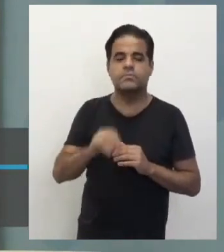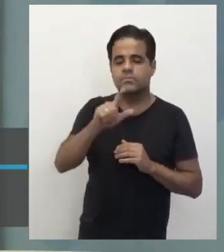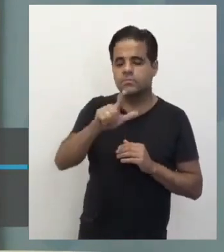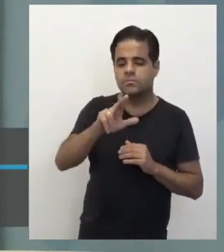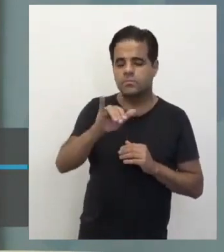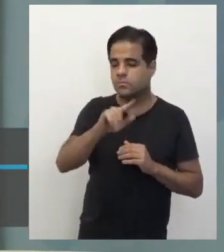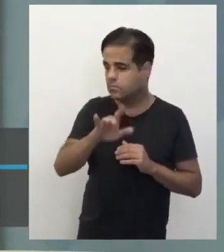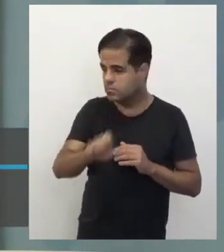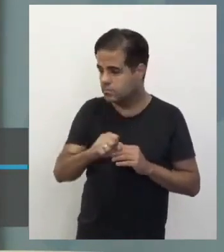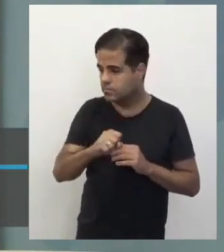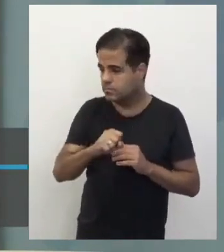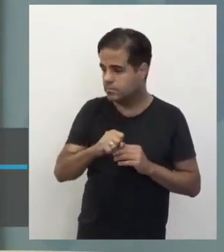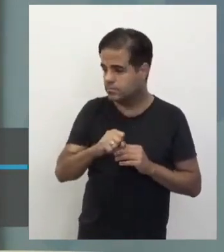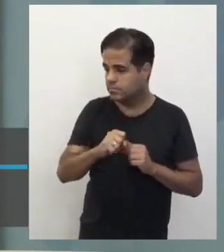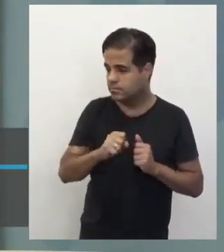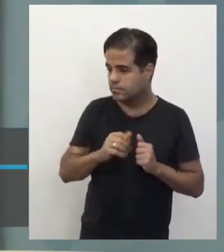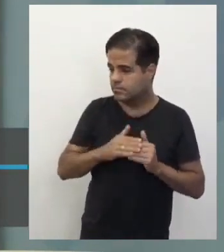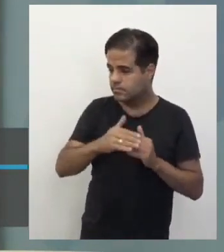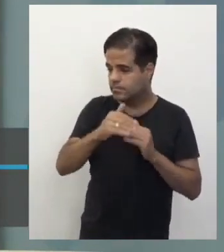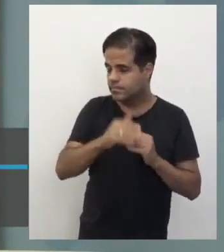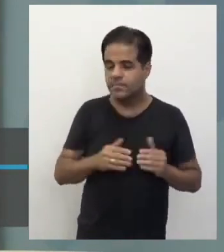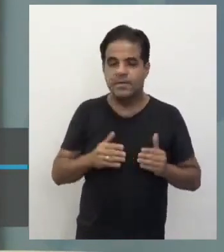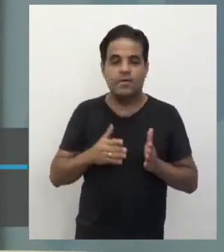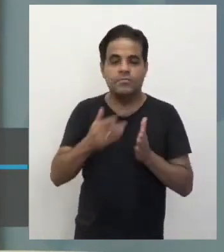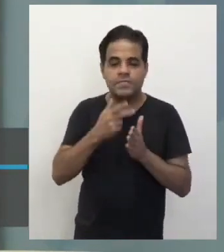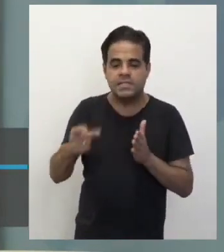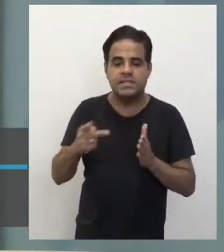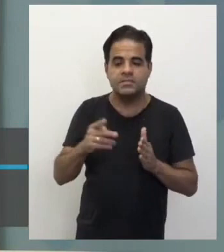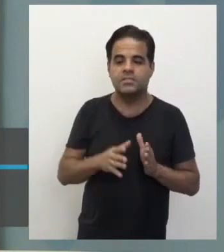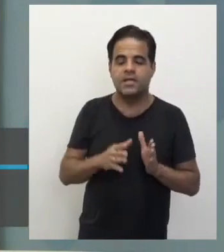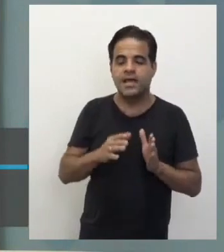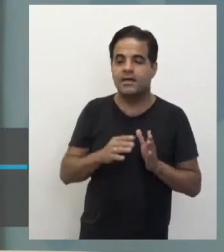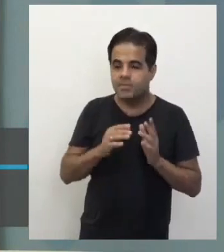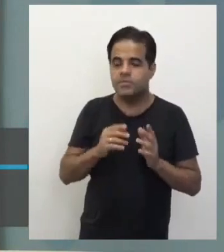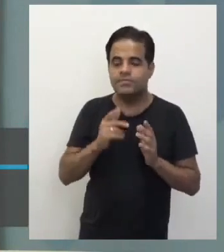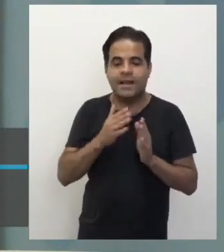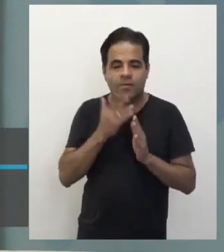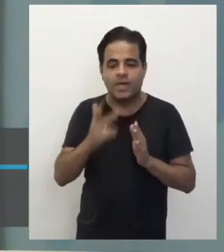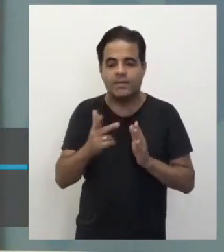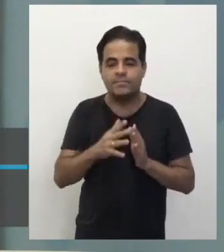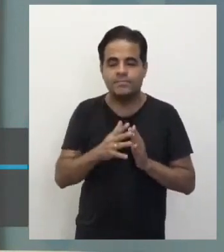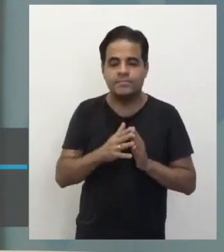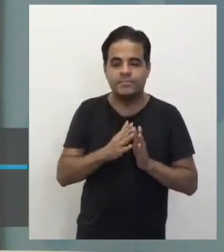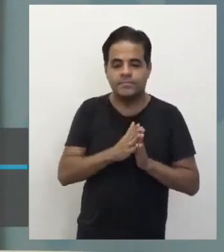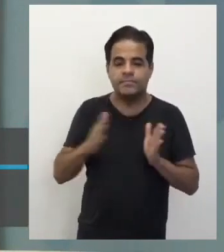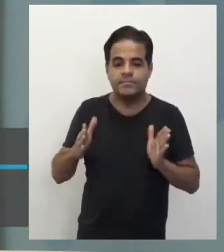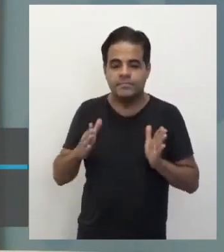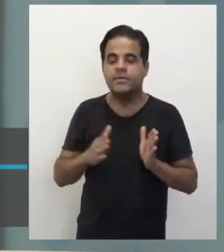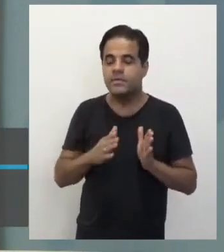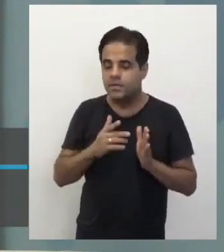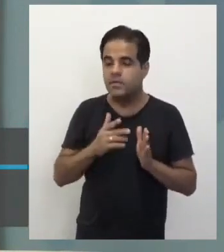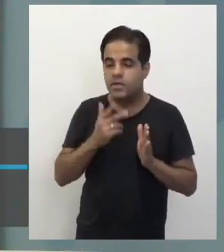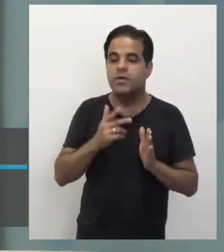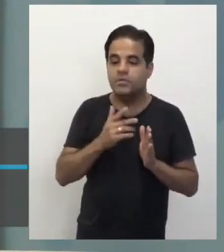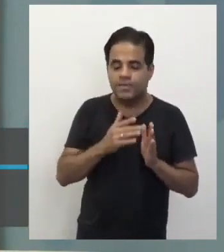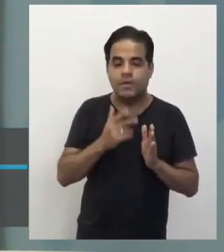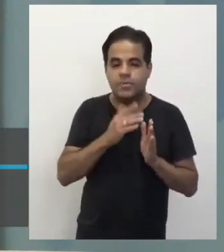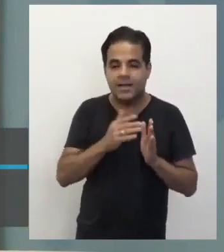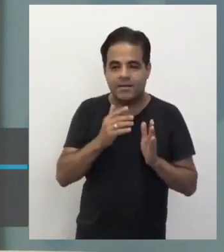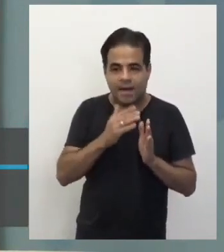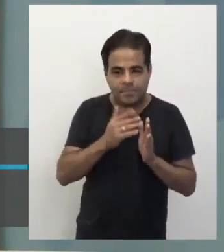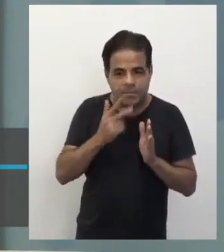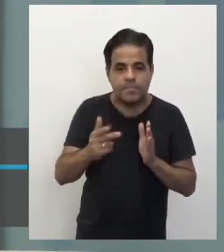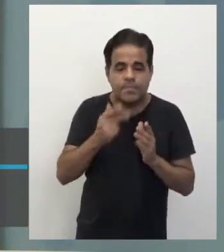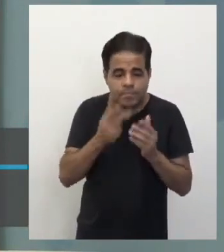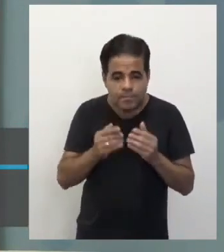ó. Professor José Ronaldo, cadê? Não, perdi a resposta. Pro Tatiane, aluno Anderson,